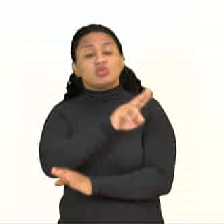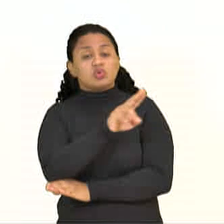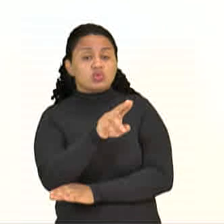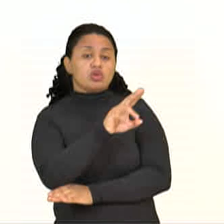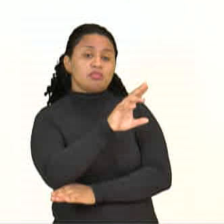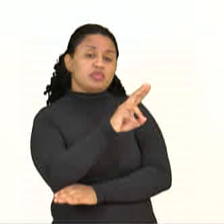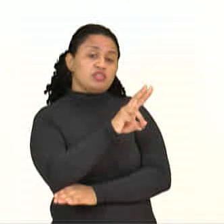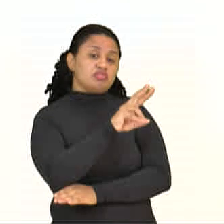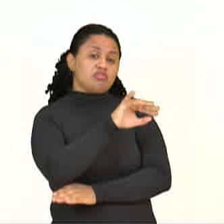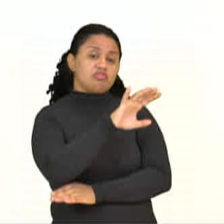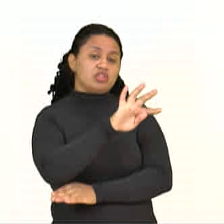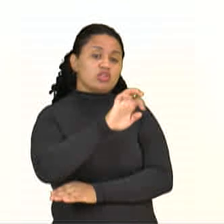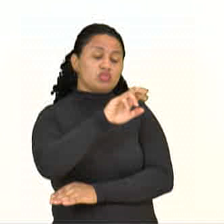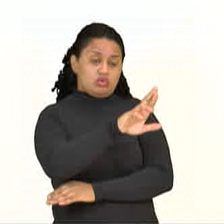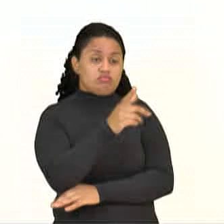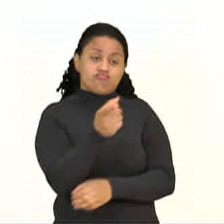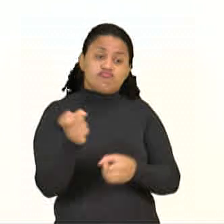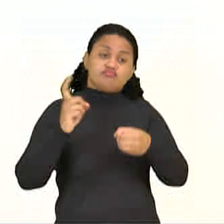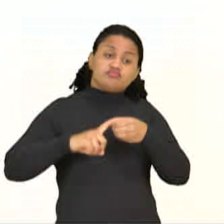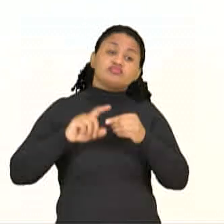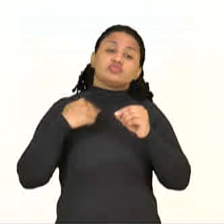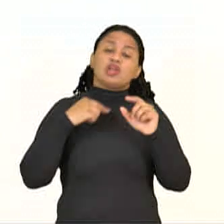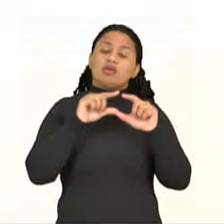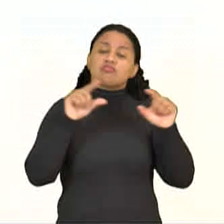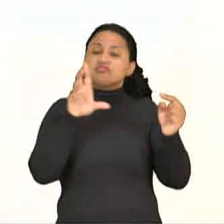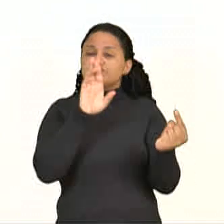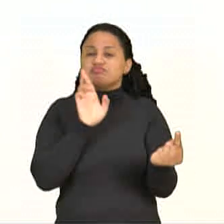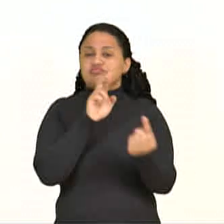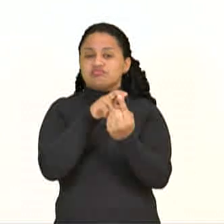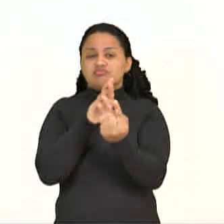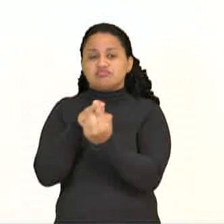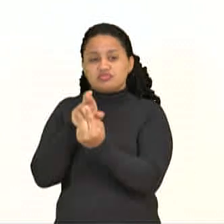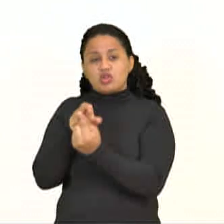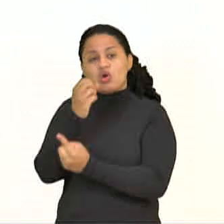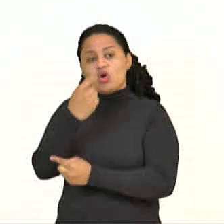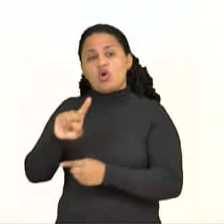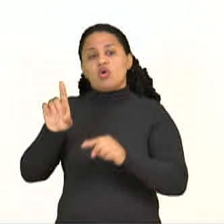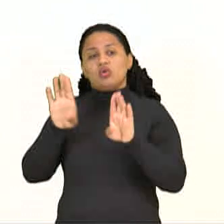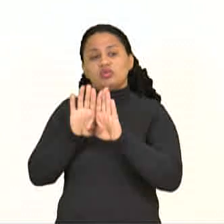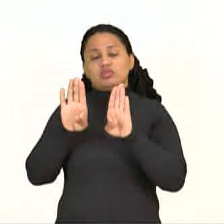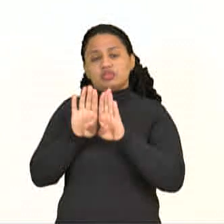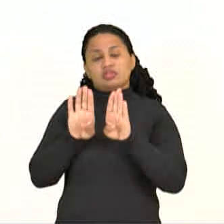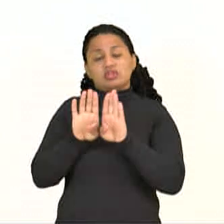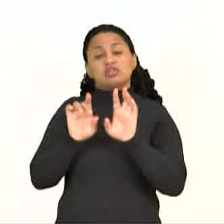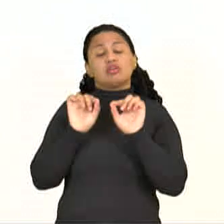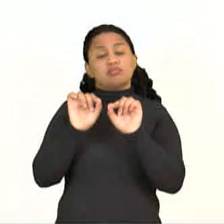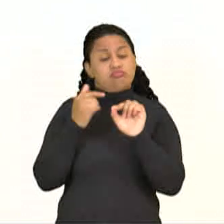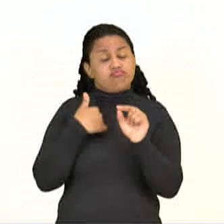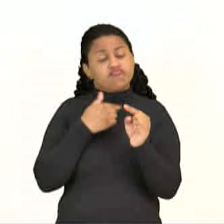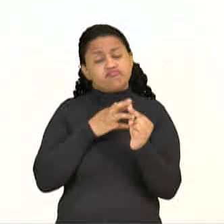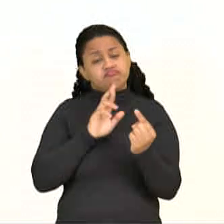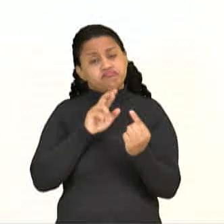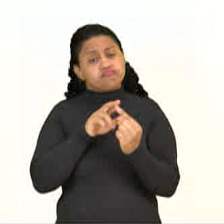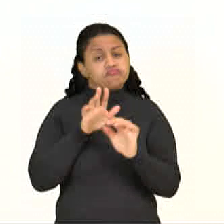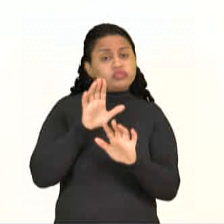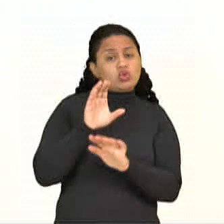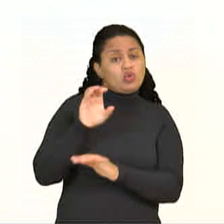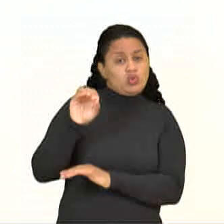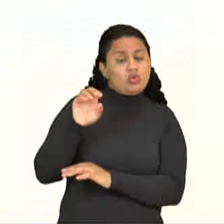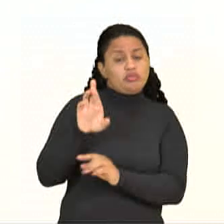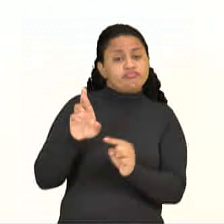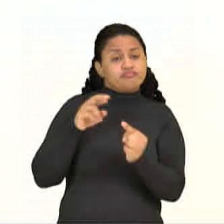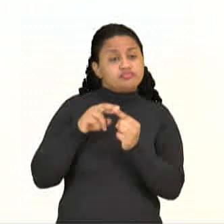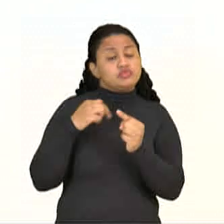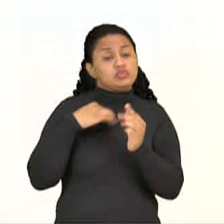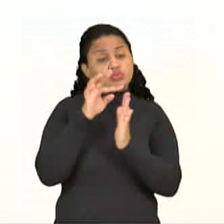Victor. Essa retomada faz parte das cadeias de referenciação, ou também chamadas de cadeias de correferenciação do texto,